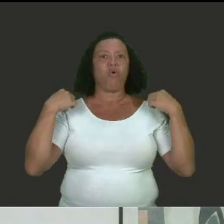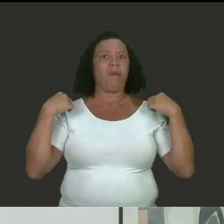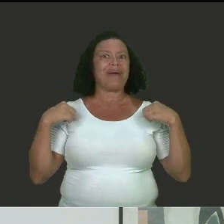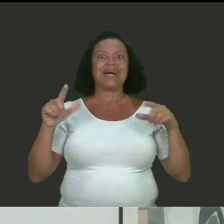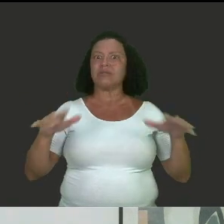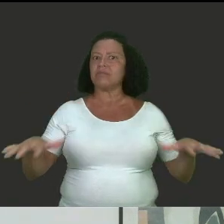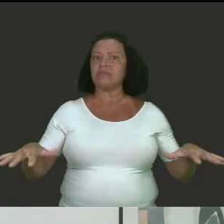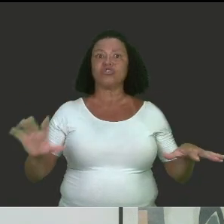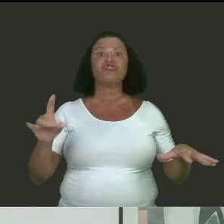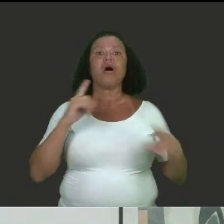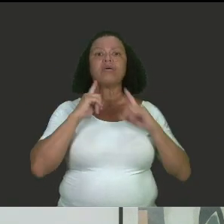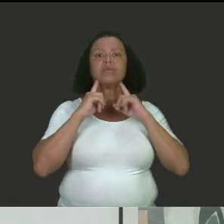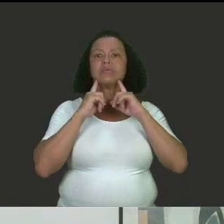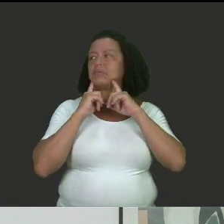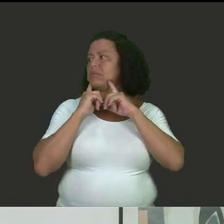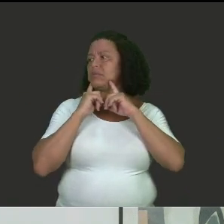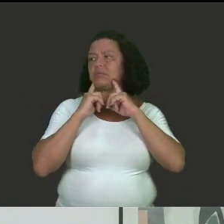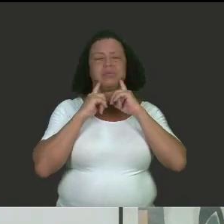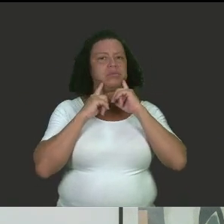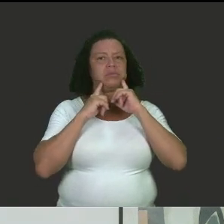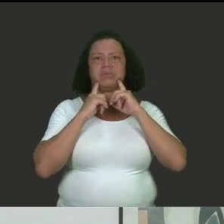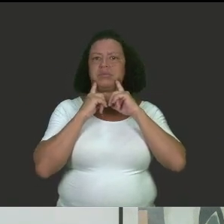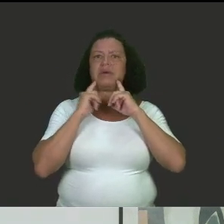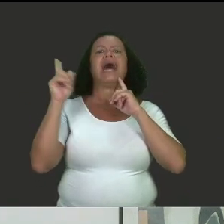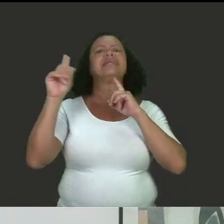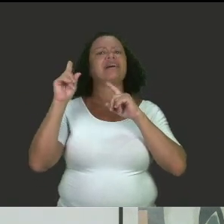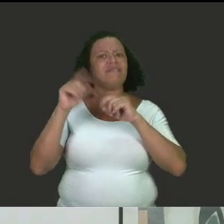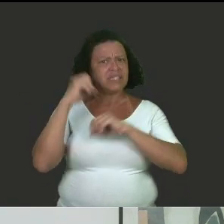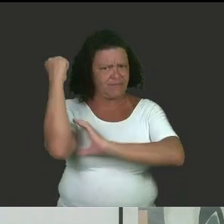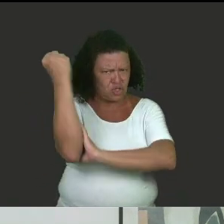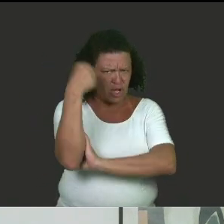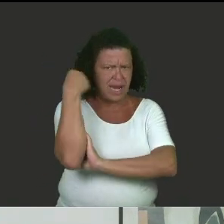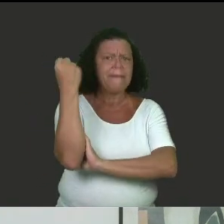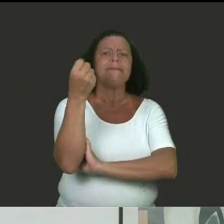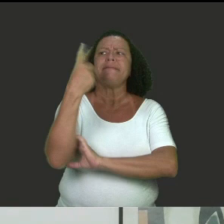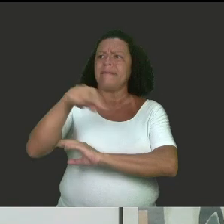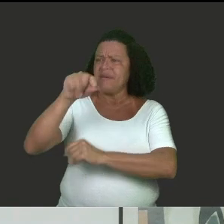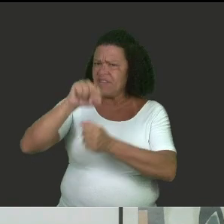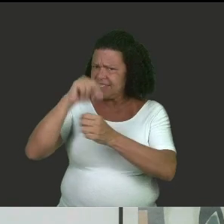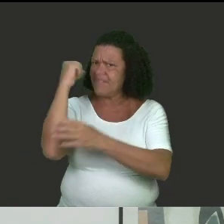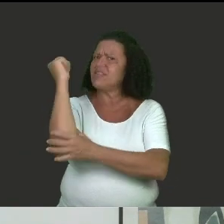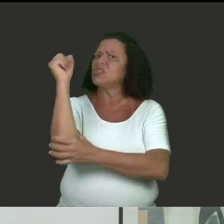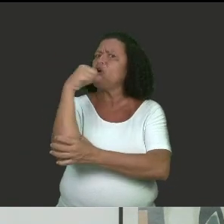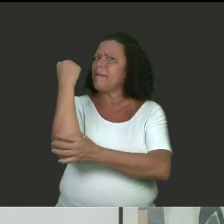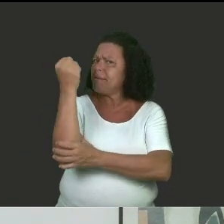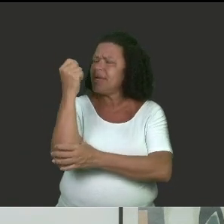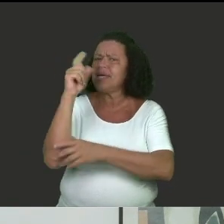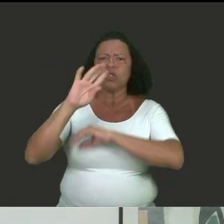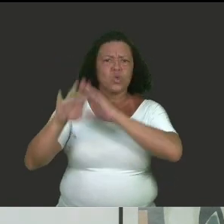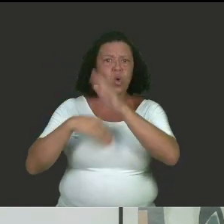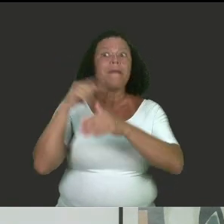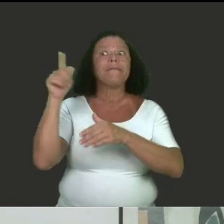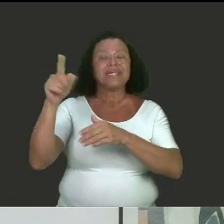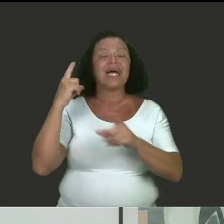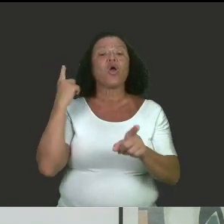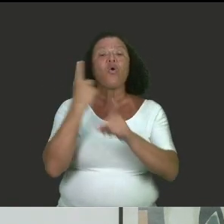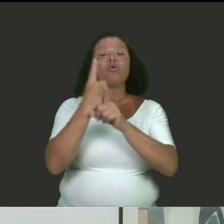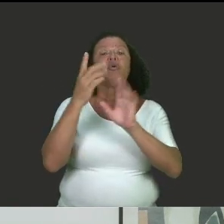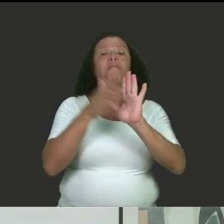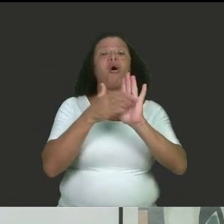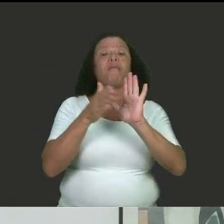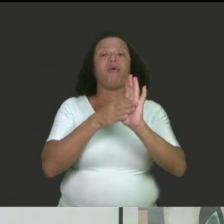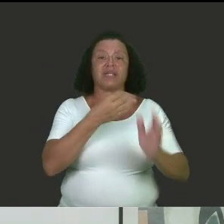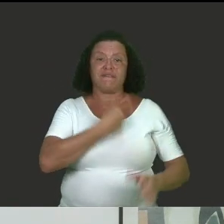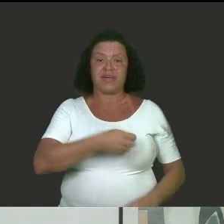fazendo uma reabilitação e ela realmente conseguiu descobrir um propósito de vida. E